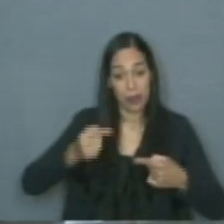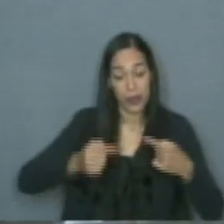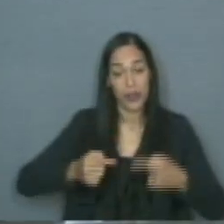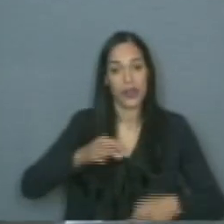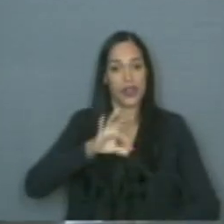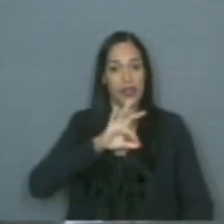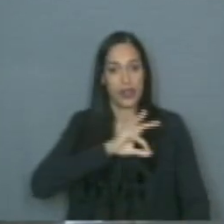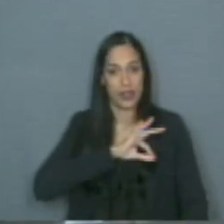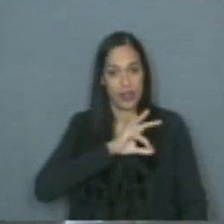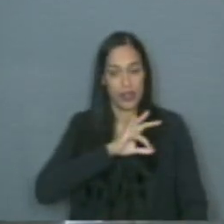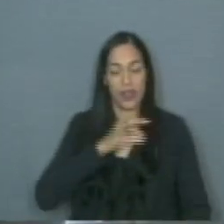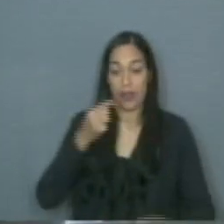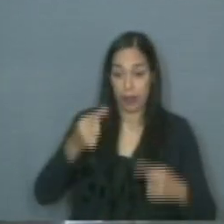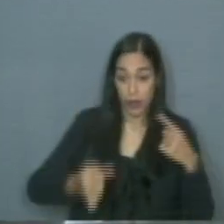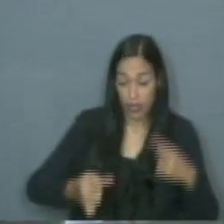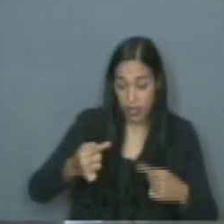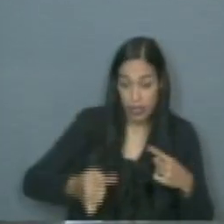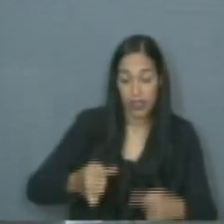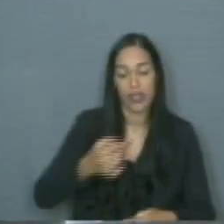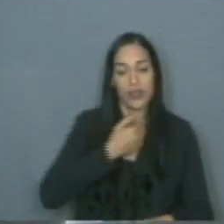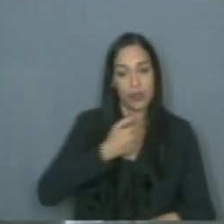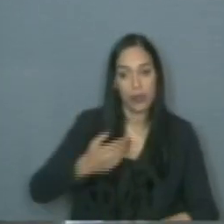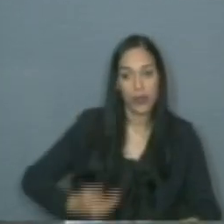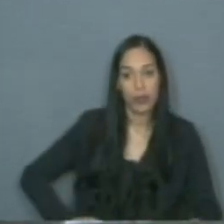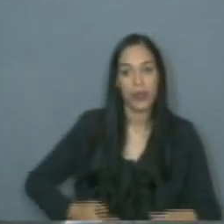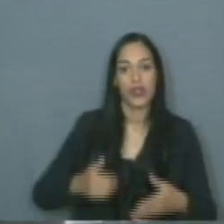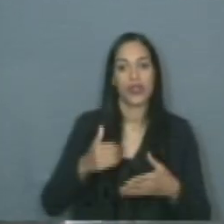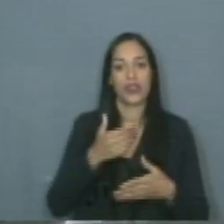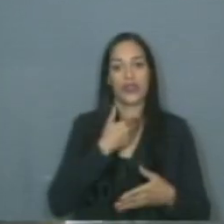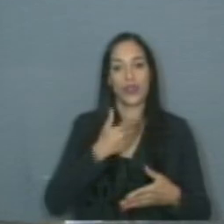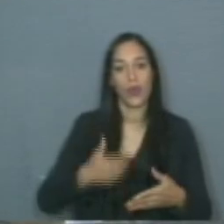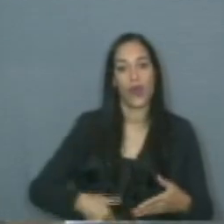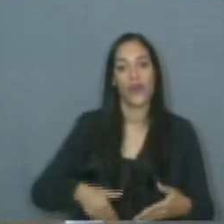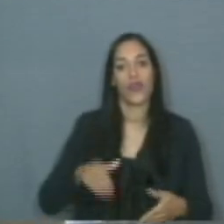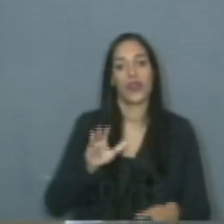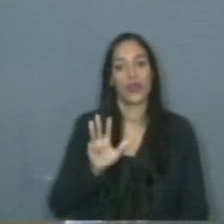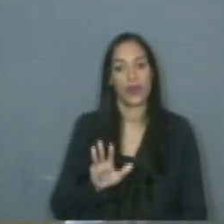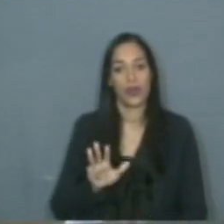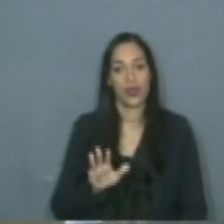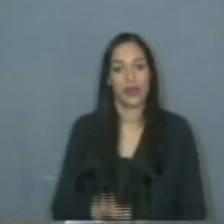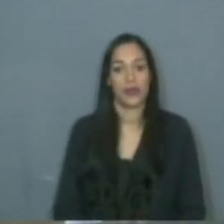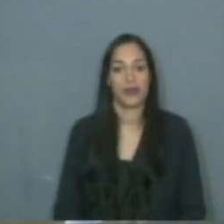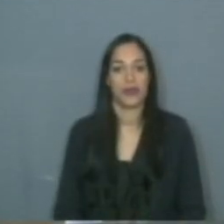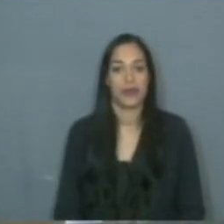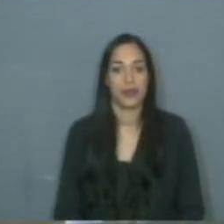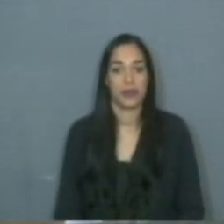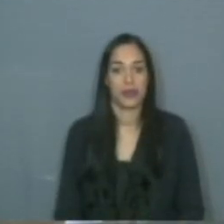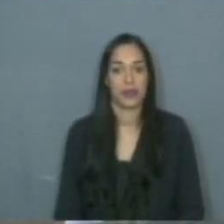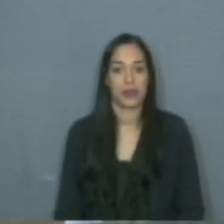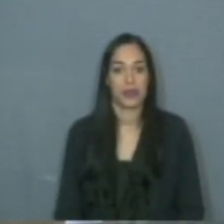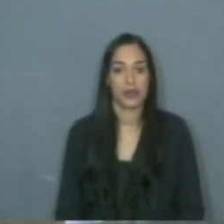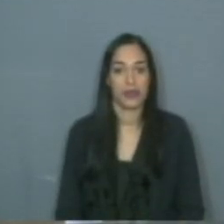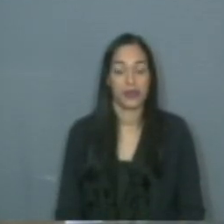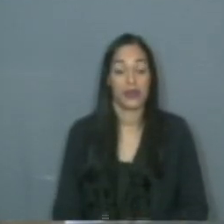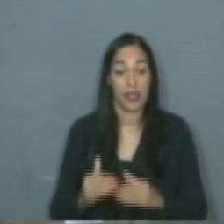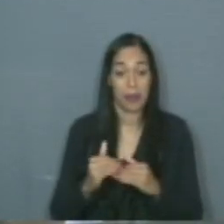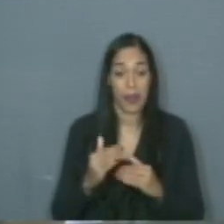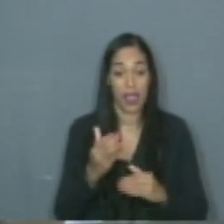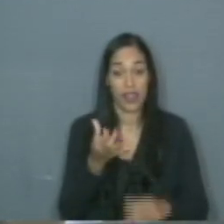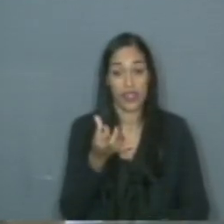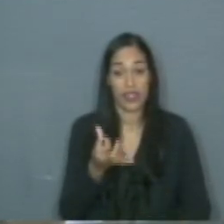públicas do governo Lula, que tem ajudado o nosso país, como diz tal vereadora. Déficit de mais de